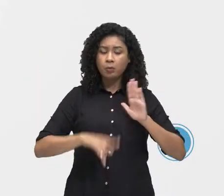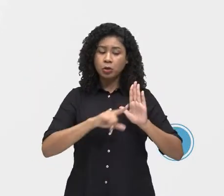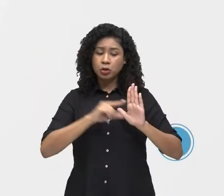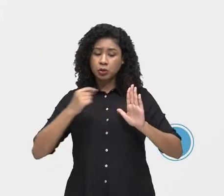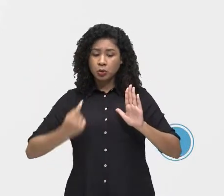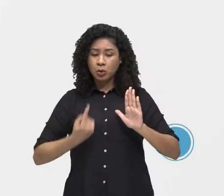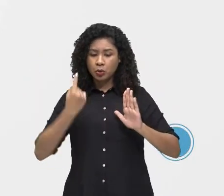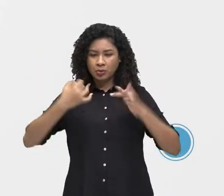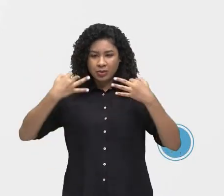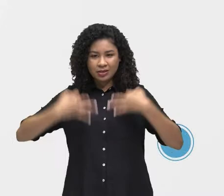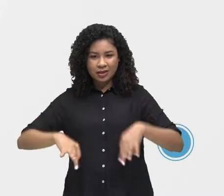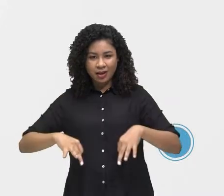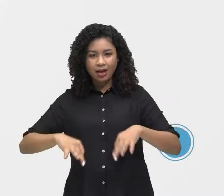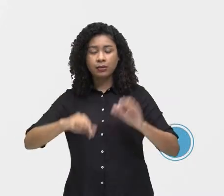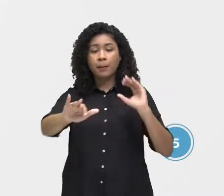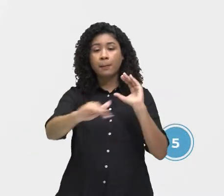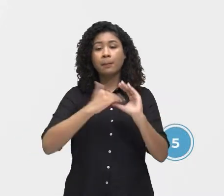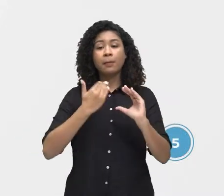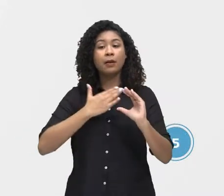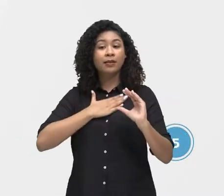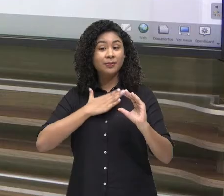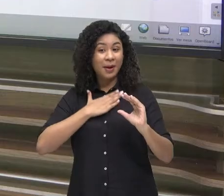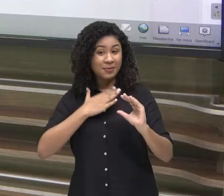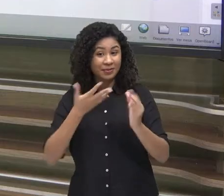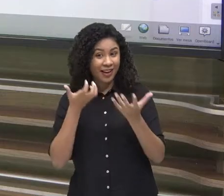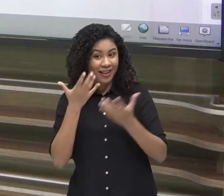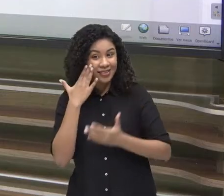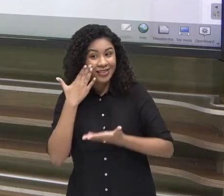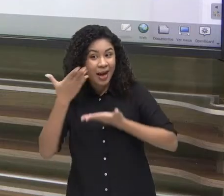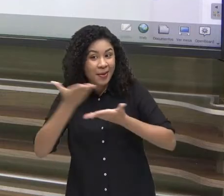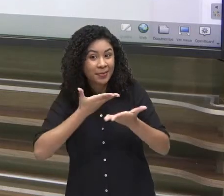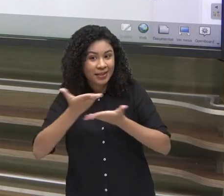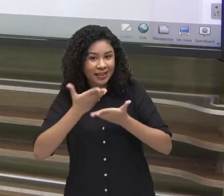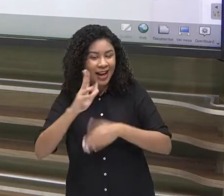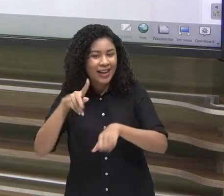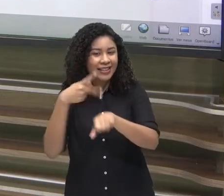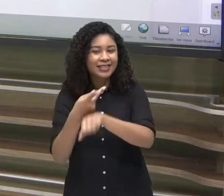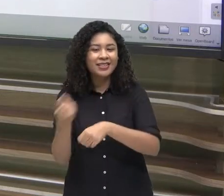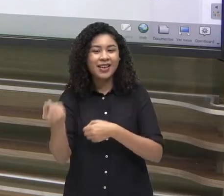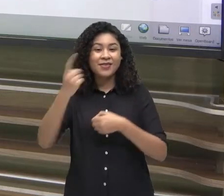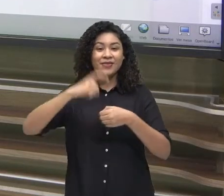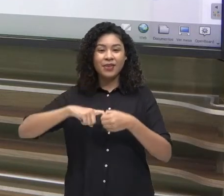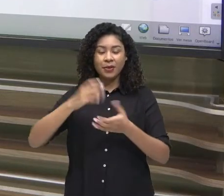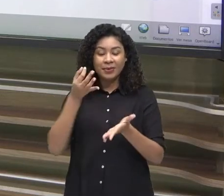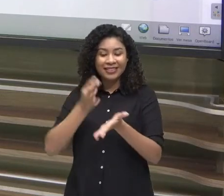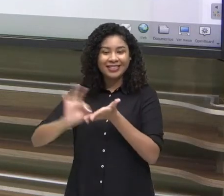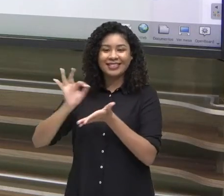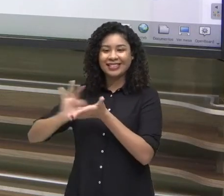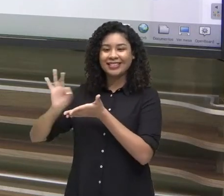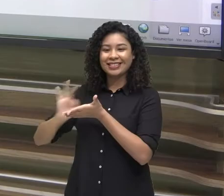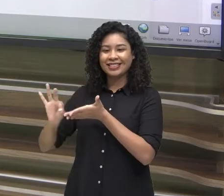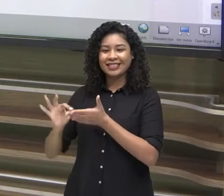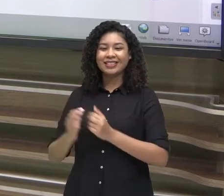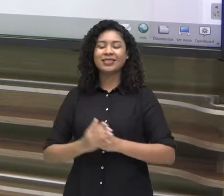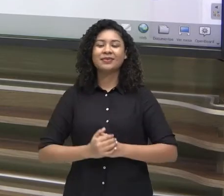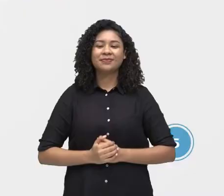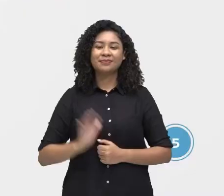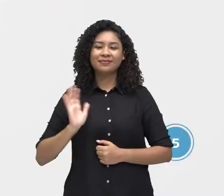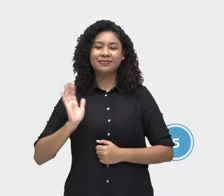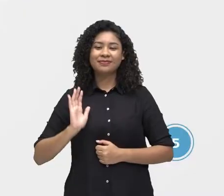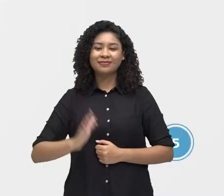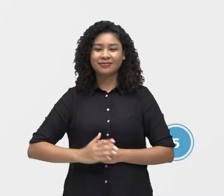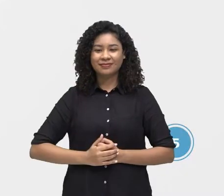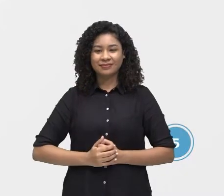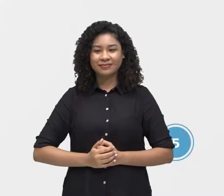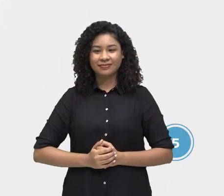alternativa aí correta, manda a sua participação aí no chat e daqui a pouquinho a gente volta para conferir a nossa questão de número 2. Até mais!